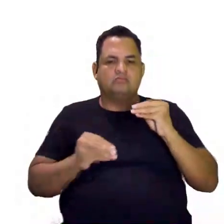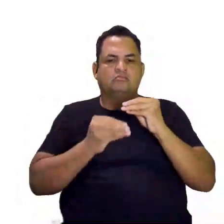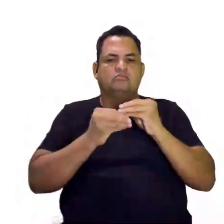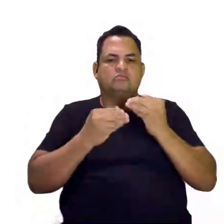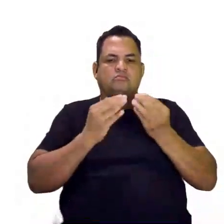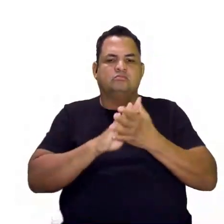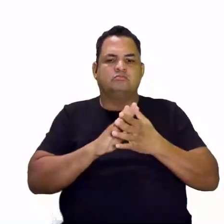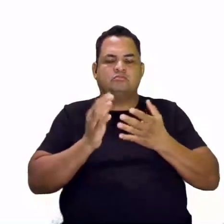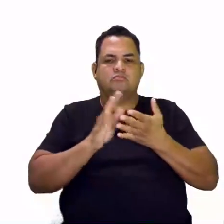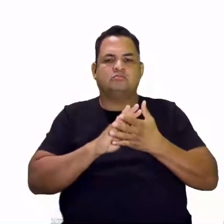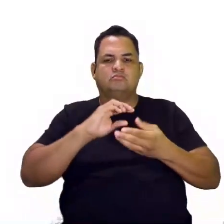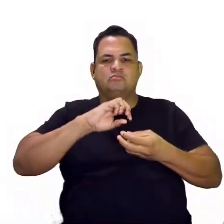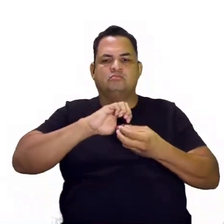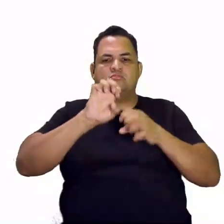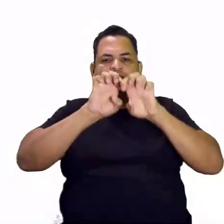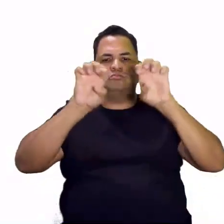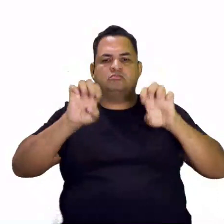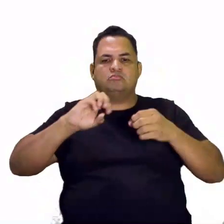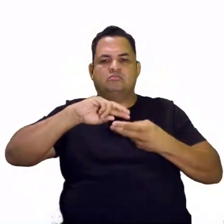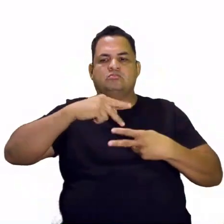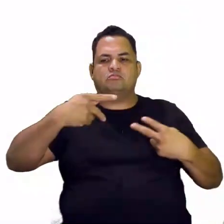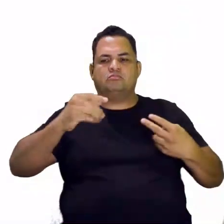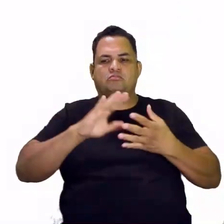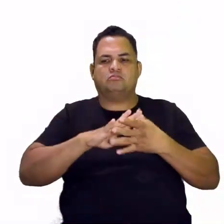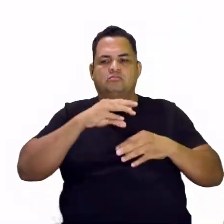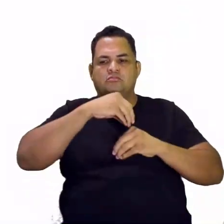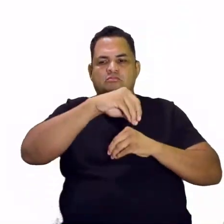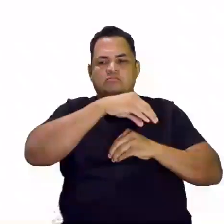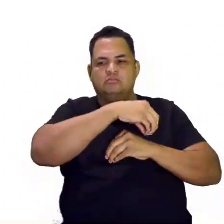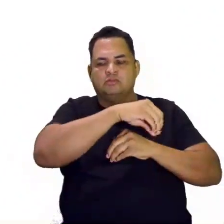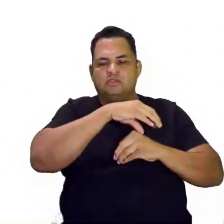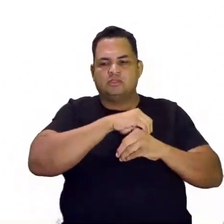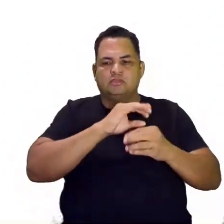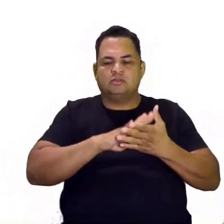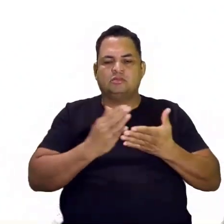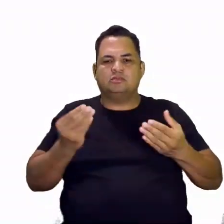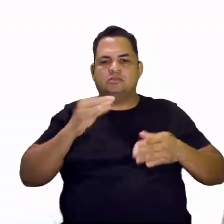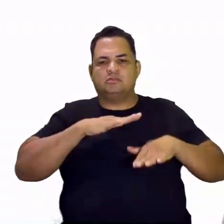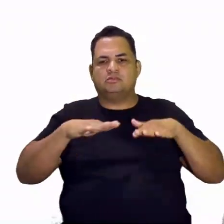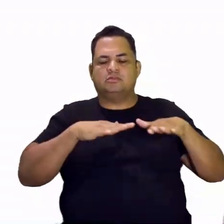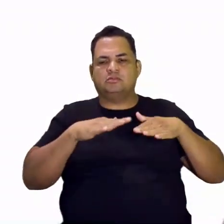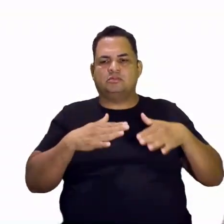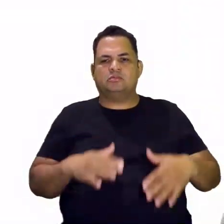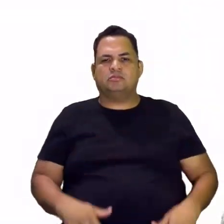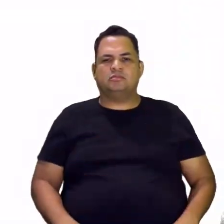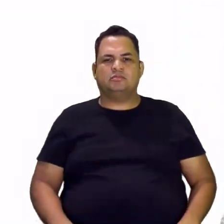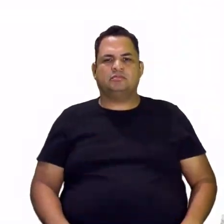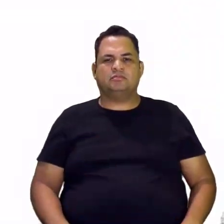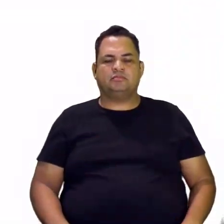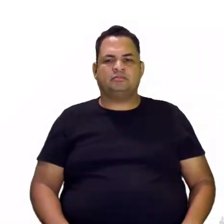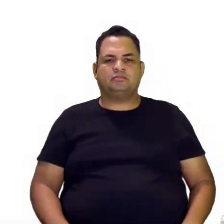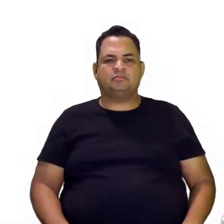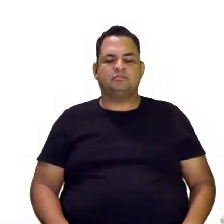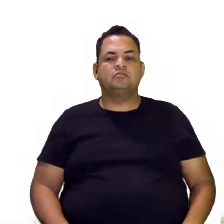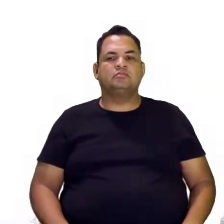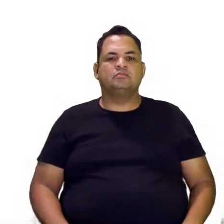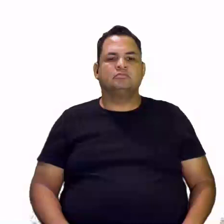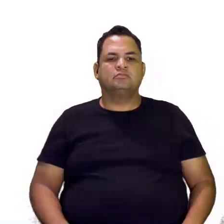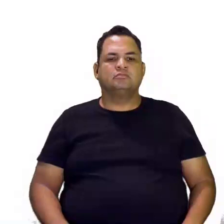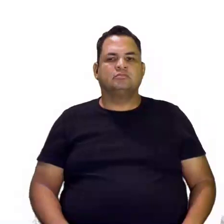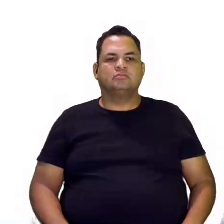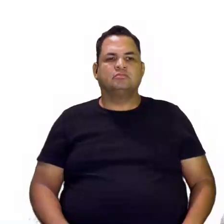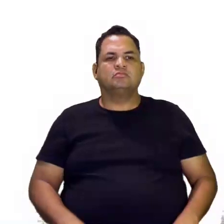o material genético, a informação genética, e se desprenderam ou ganharam essa mobilidade, tá? Essa capacidade de se mover entre as